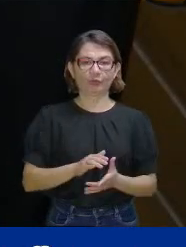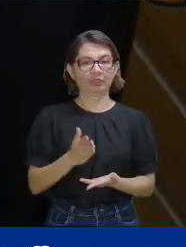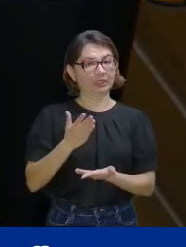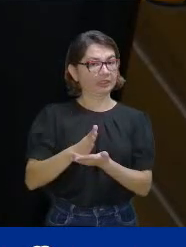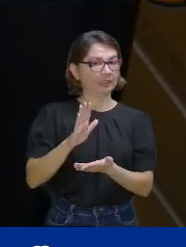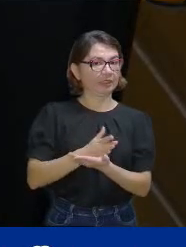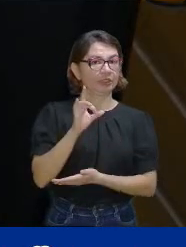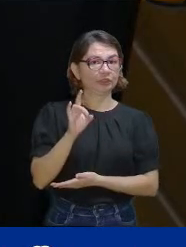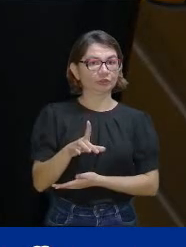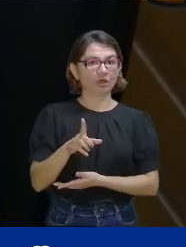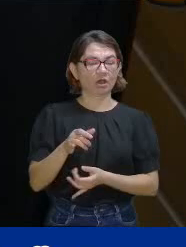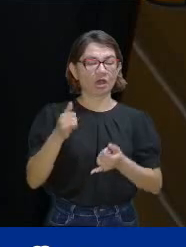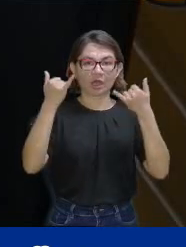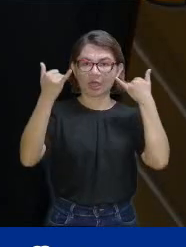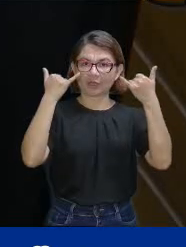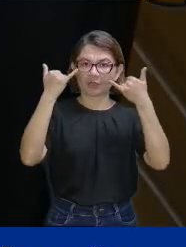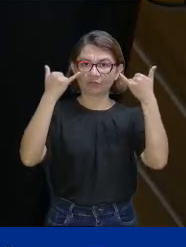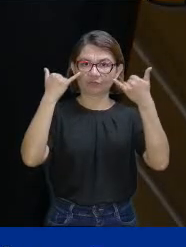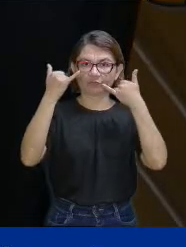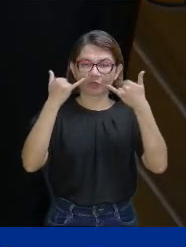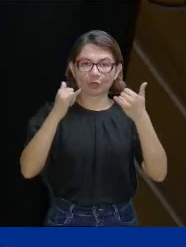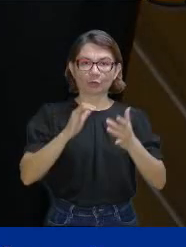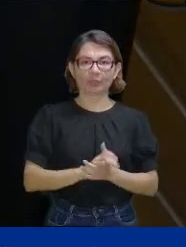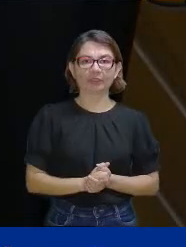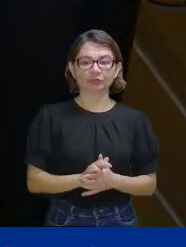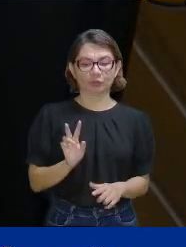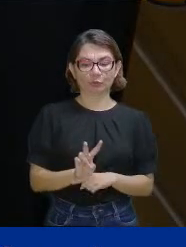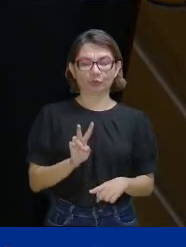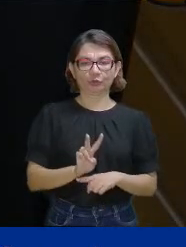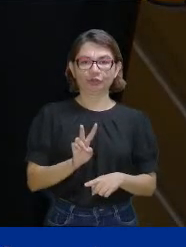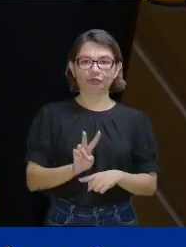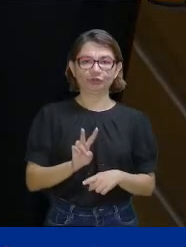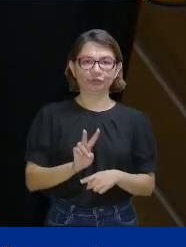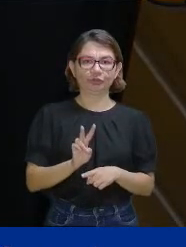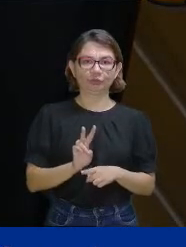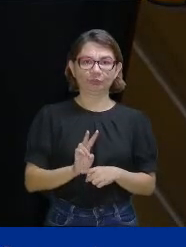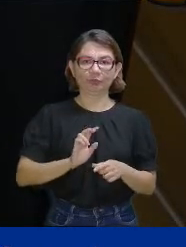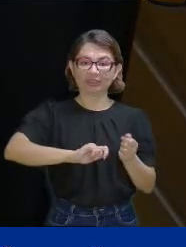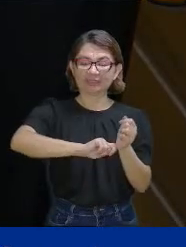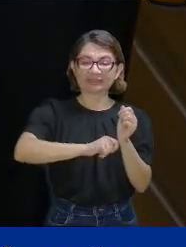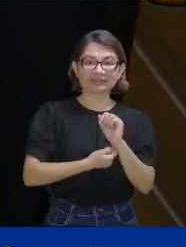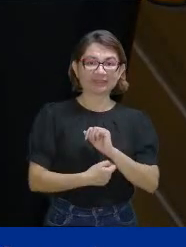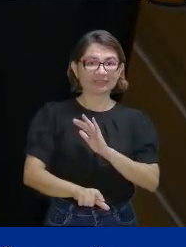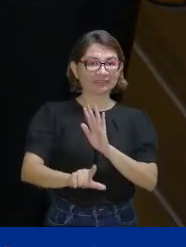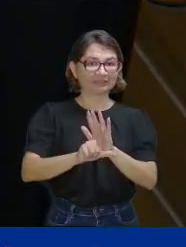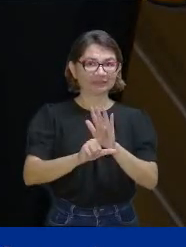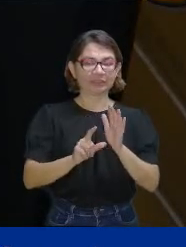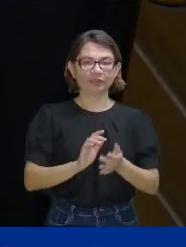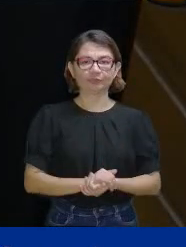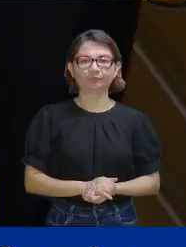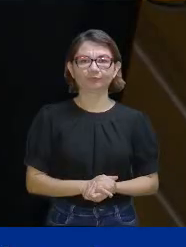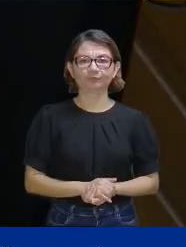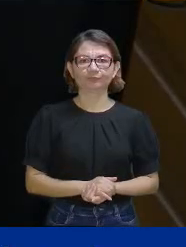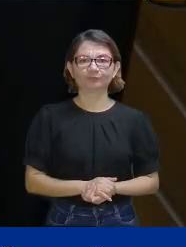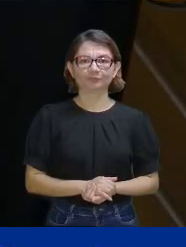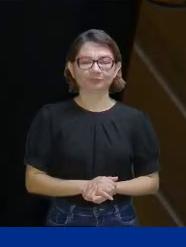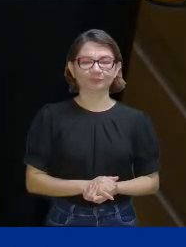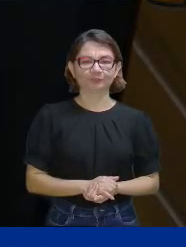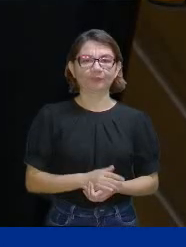ressalva apenas das informações que estejam efetivamente protegidas por sigilo legal,